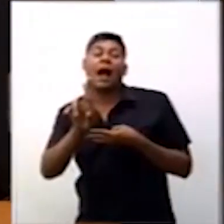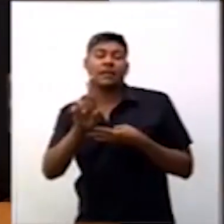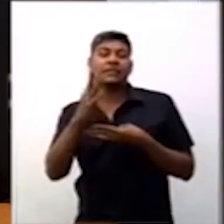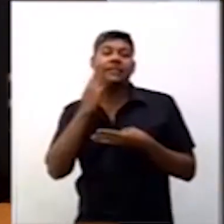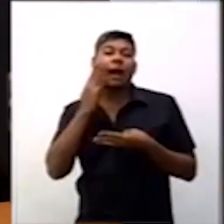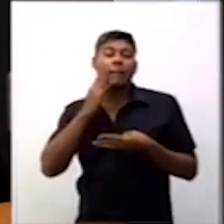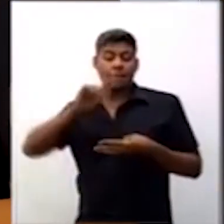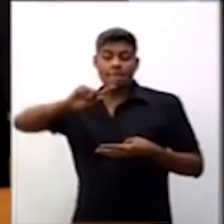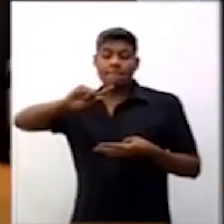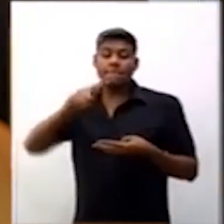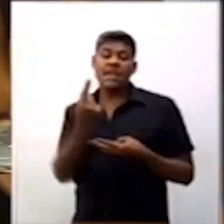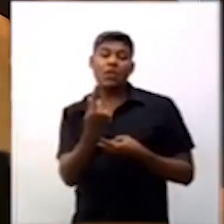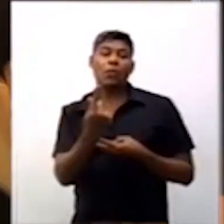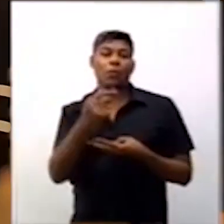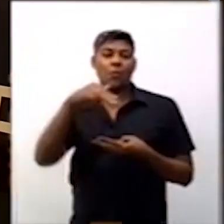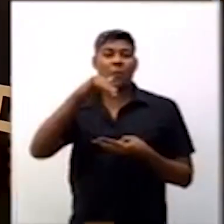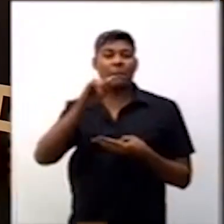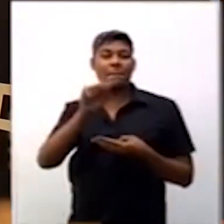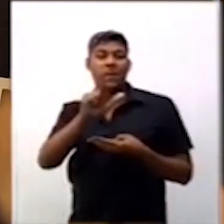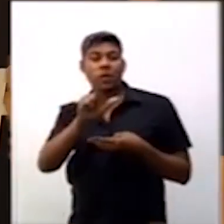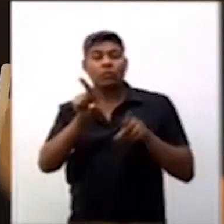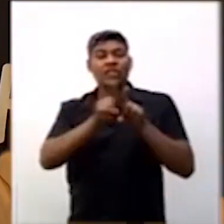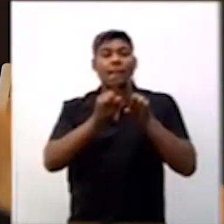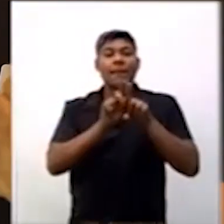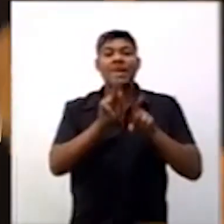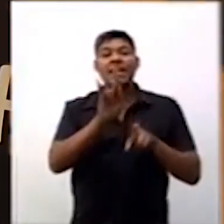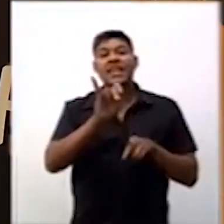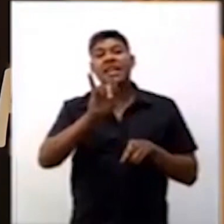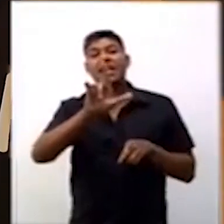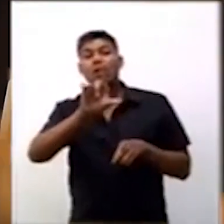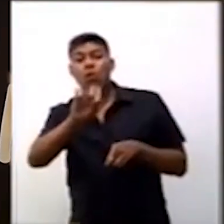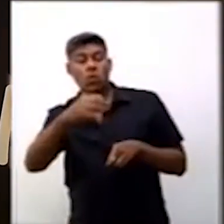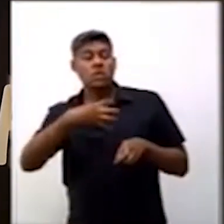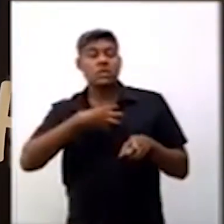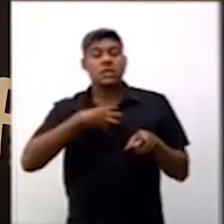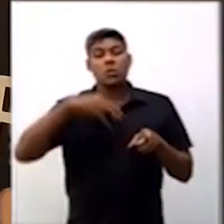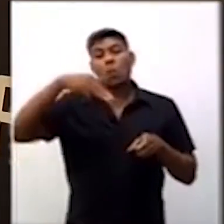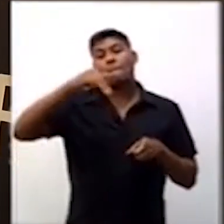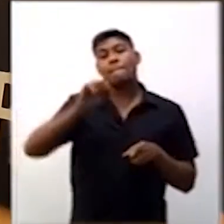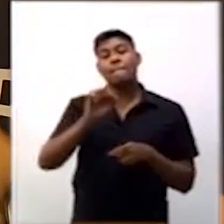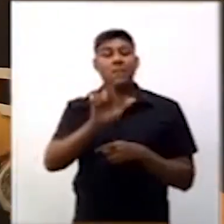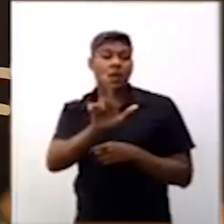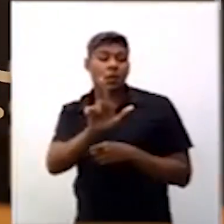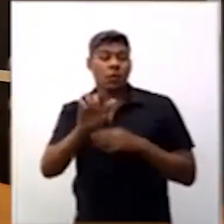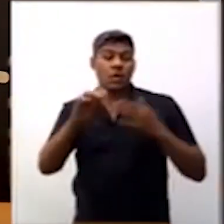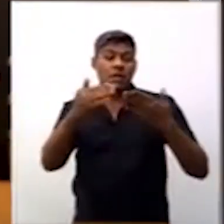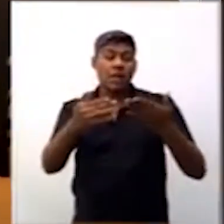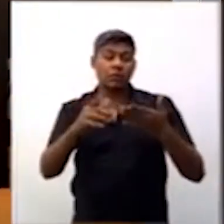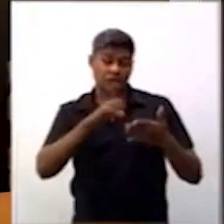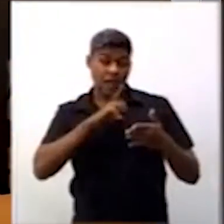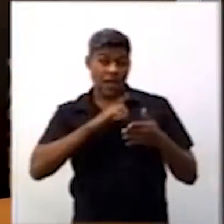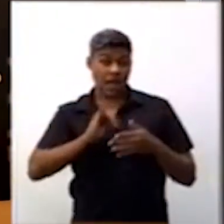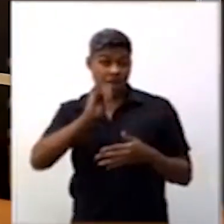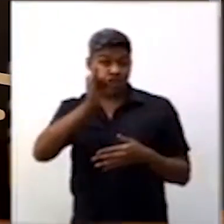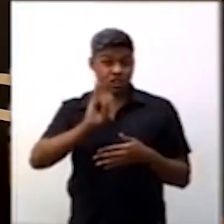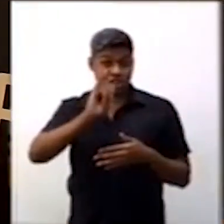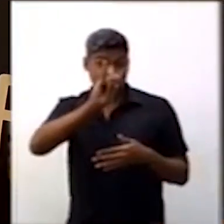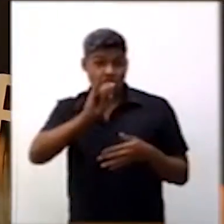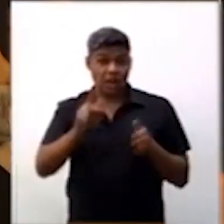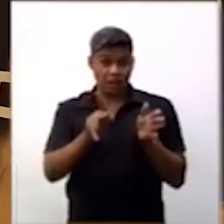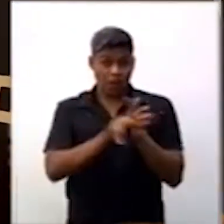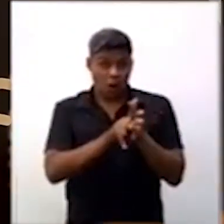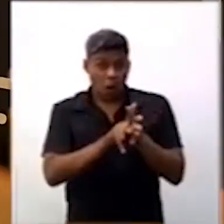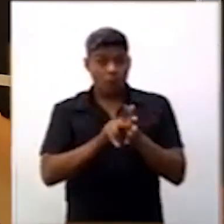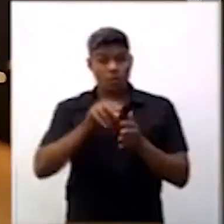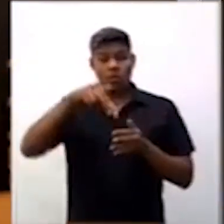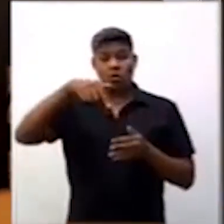de mil, assim como quilo é o prefixo que significa mil. Então, quando você tem a energia elétrica medido o consumo